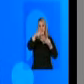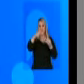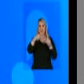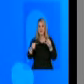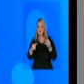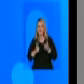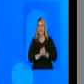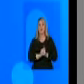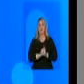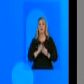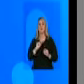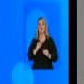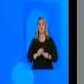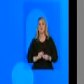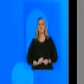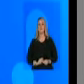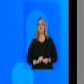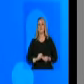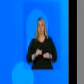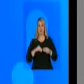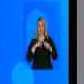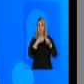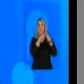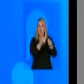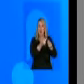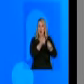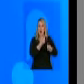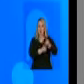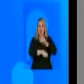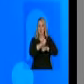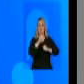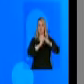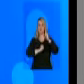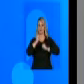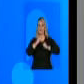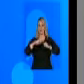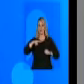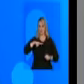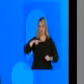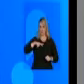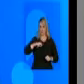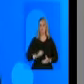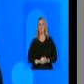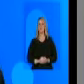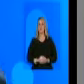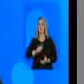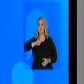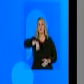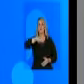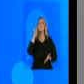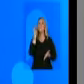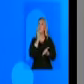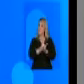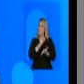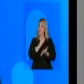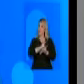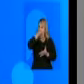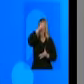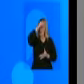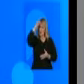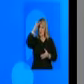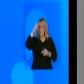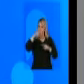e entregou esta administração a empresas privadas. E, posteriormente, a mesma prefeitura, através da